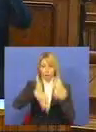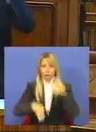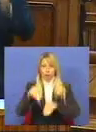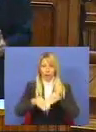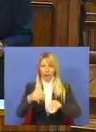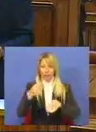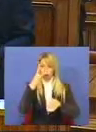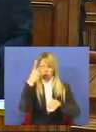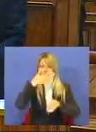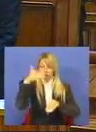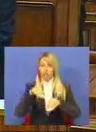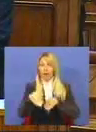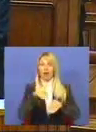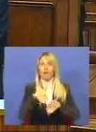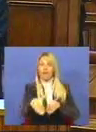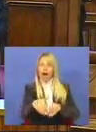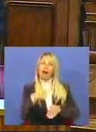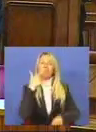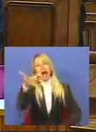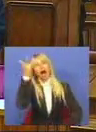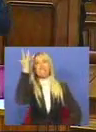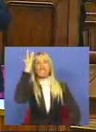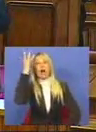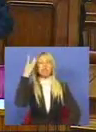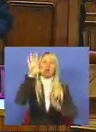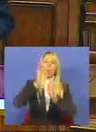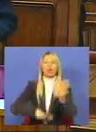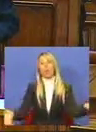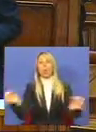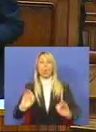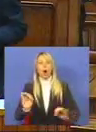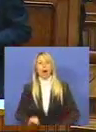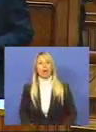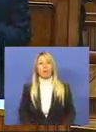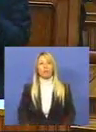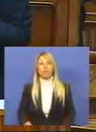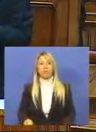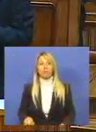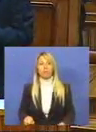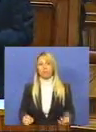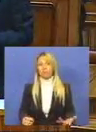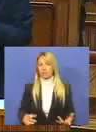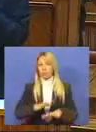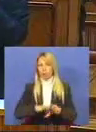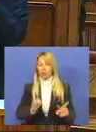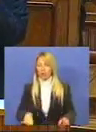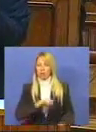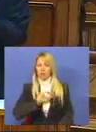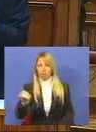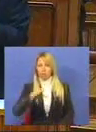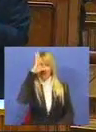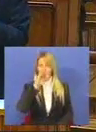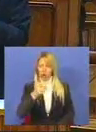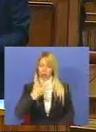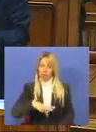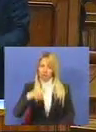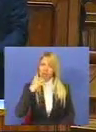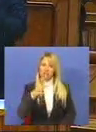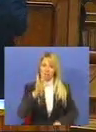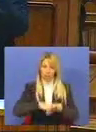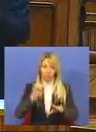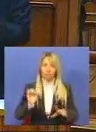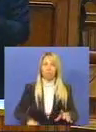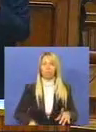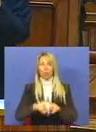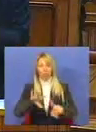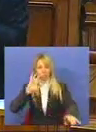nos dizer facilidade à precarização. E por isso, Sr. Primeiro-Ministro, eu queria dizer-lhe que perante a recessão, nós estamos